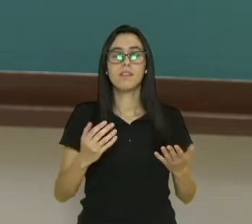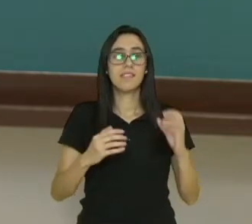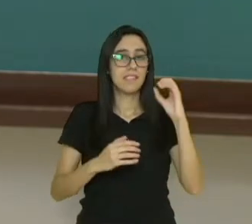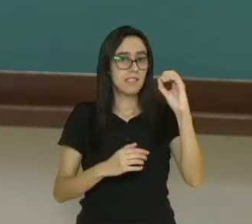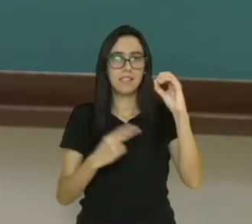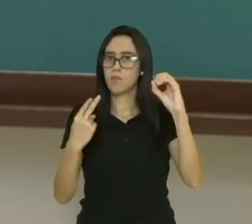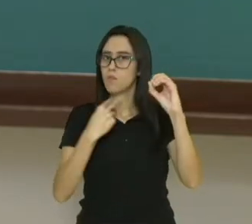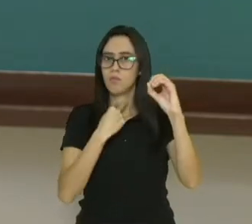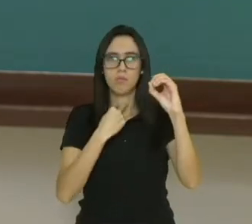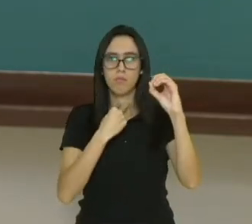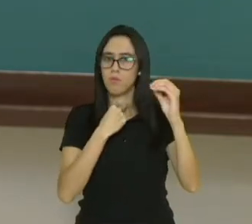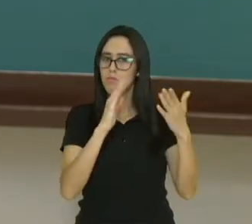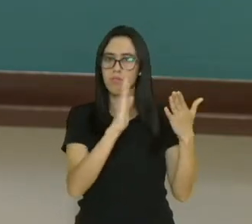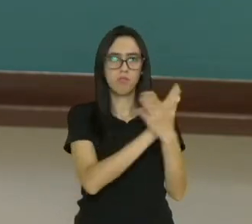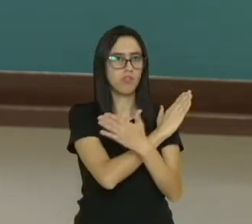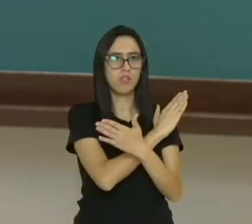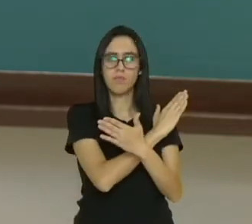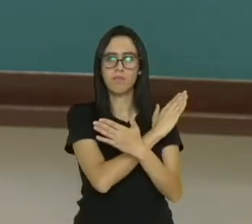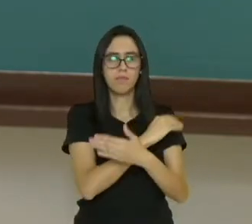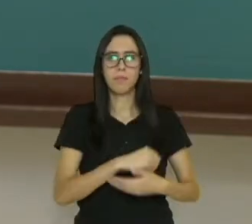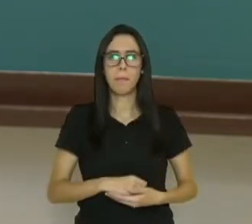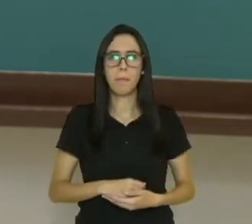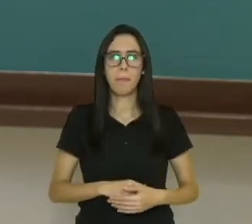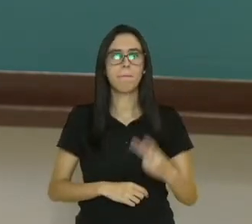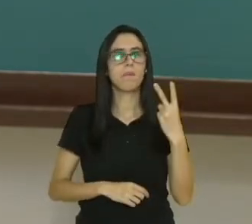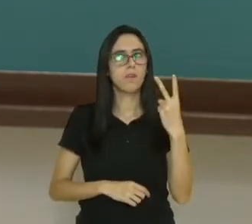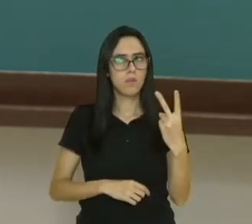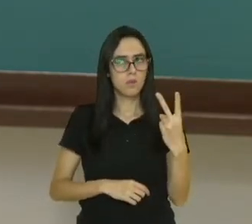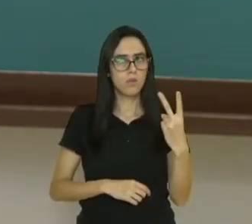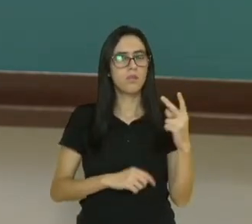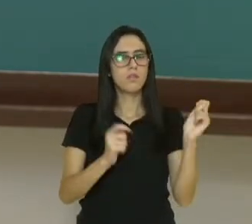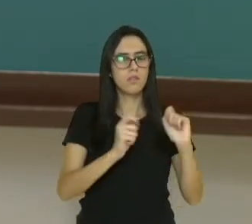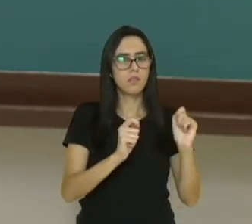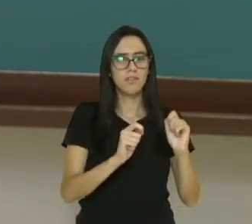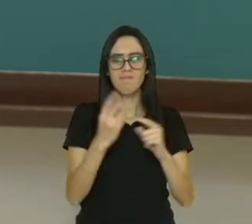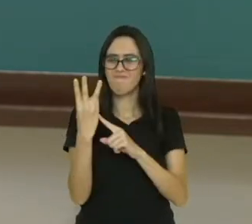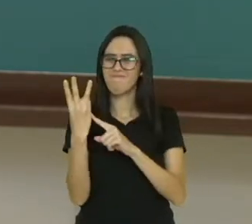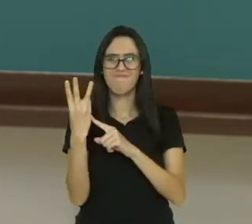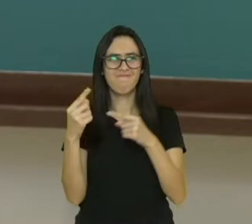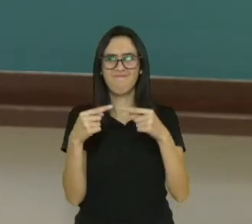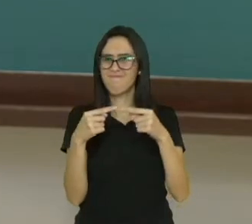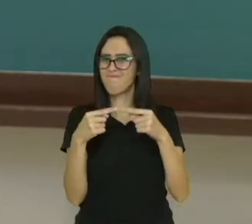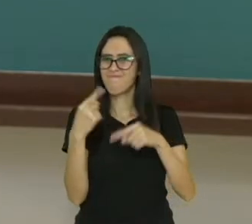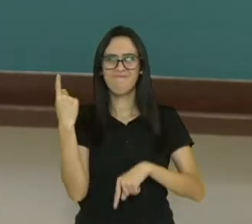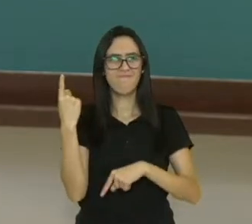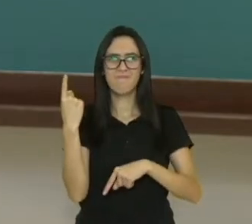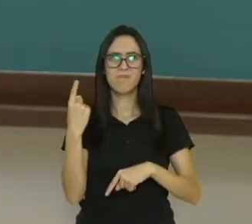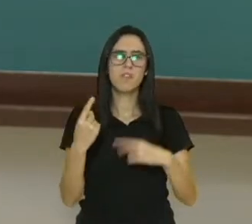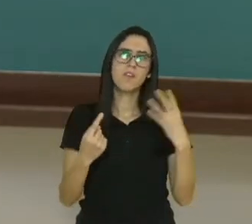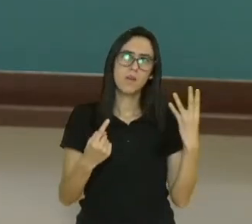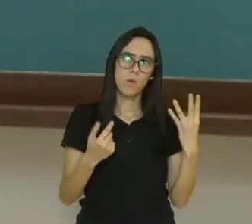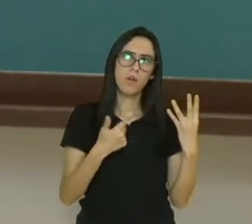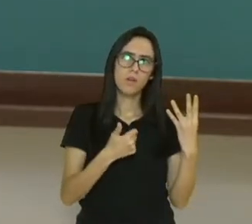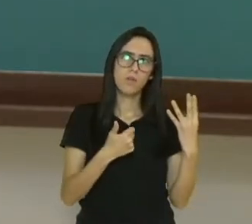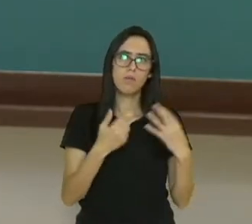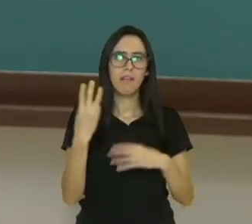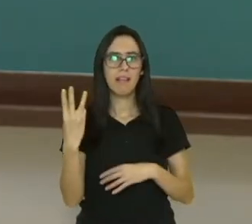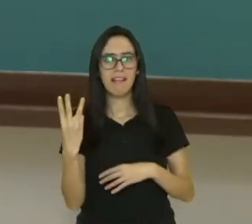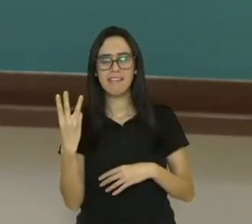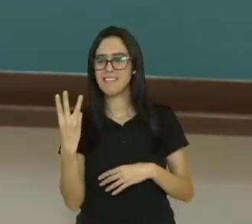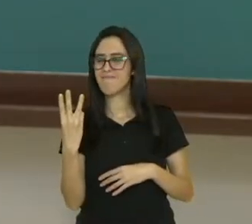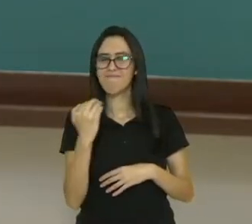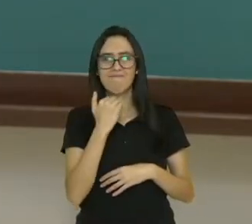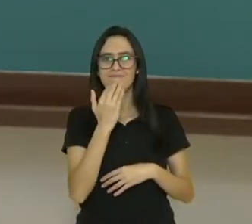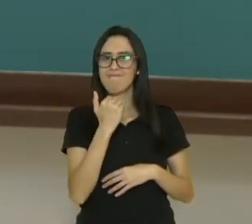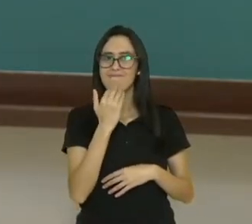0, 2 é múltiplo de 2, mas 2 não é múltiplo de 3. 4 é múltiplo de 2, mas não é múltiplo de 3.